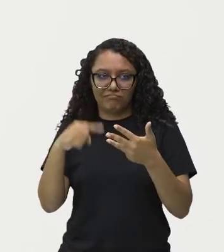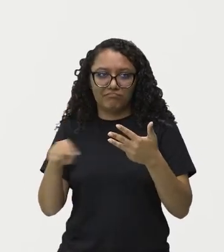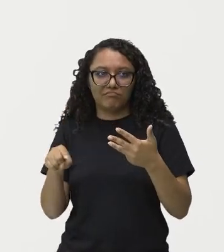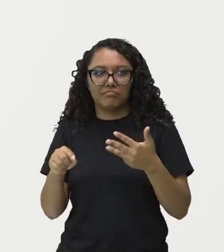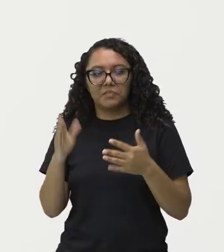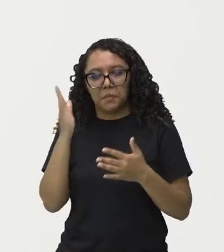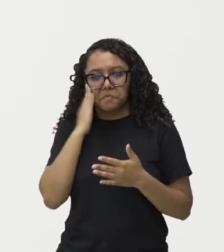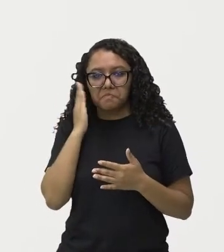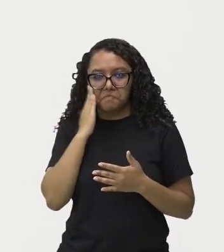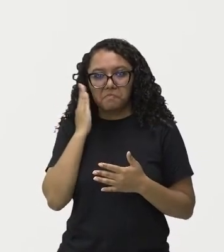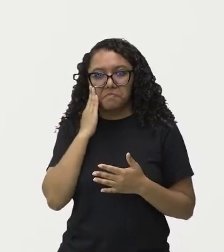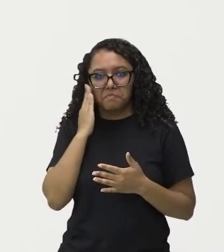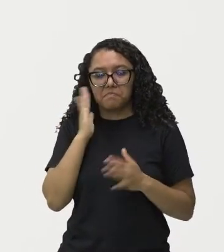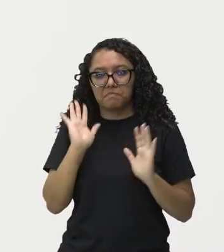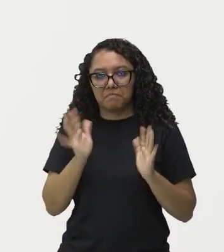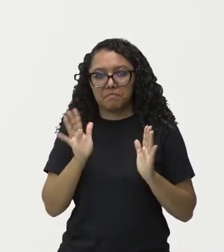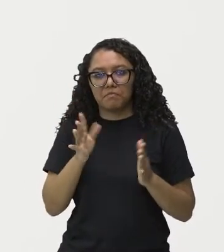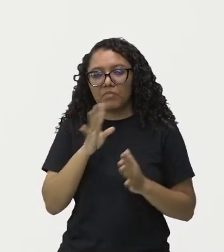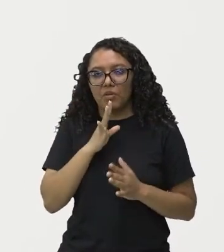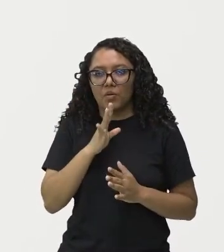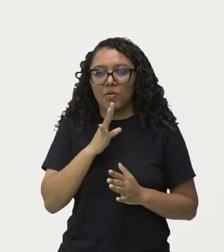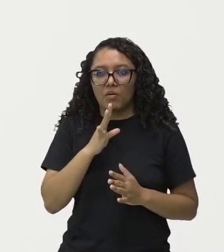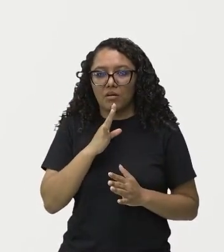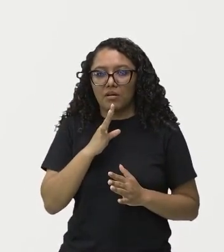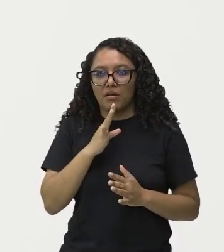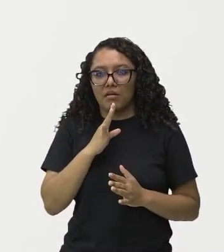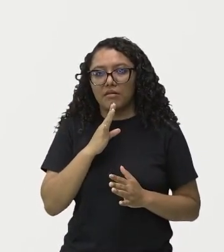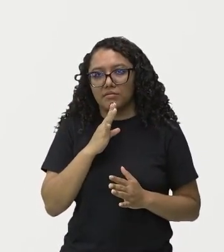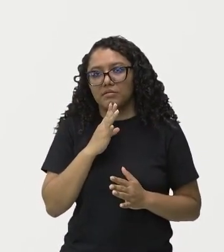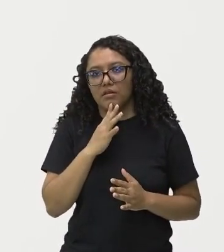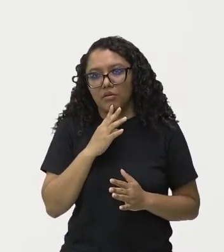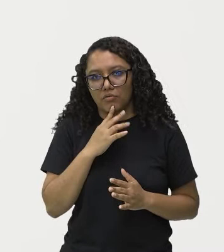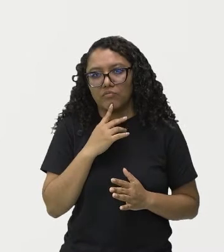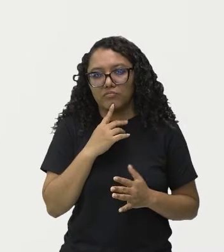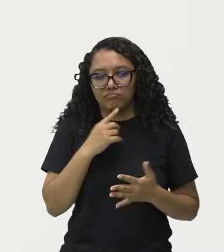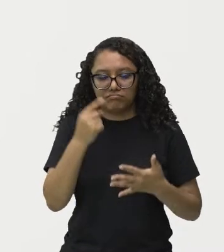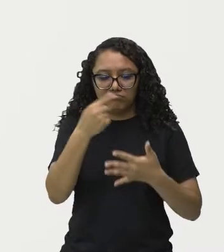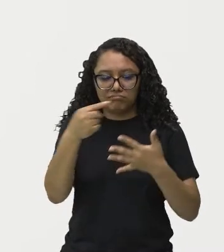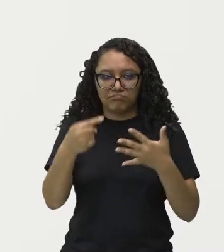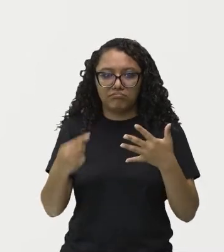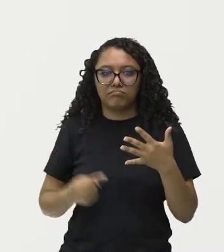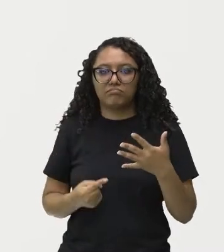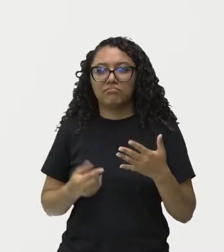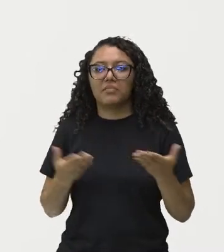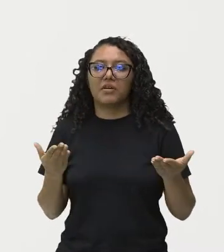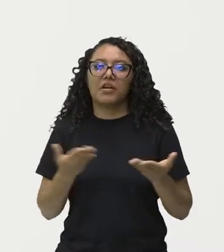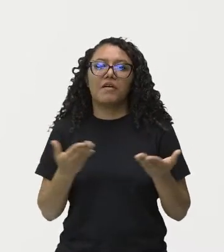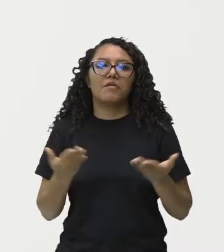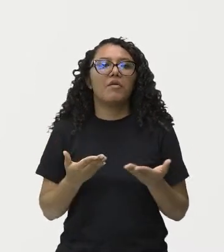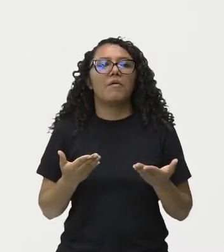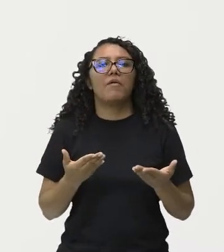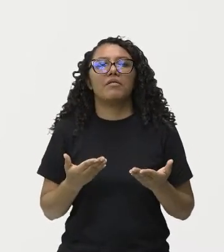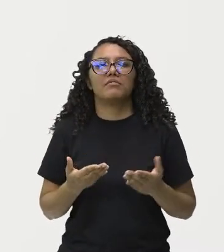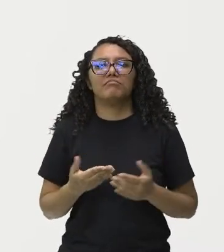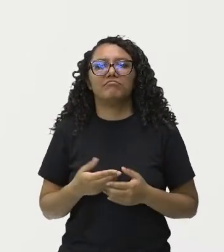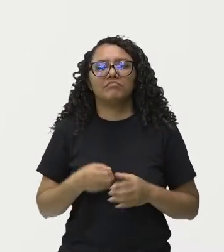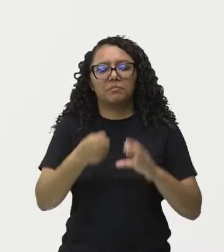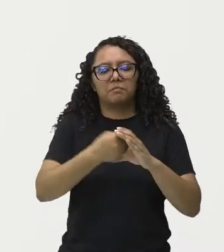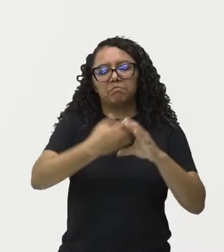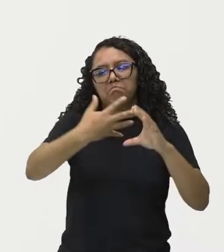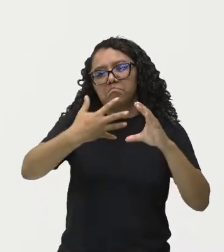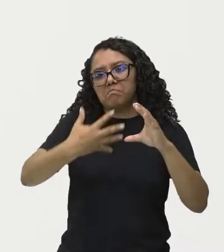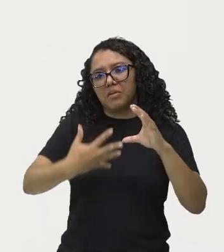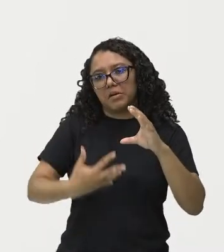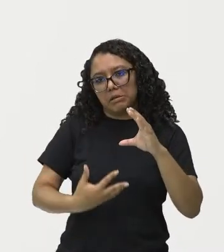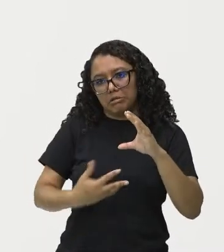sabemos, já conhecemos as partes que compõem o cilindro. Agora vamos ver algumas